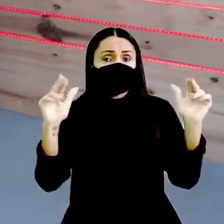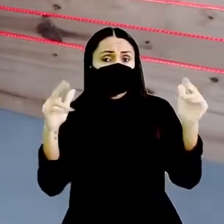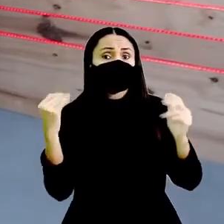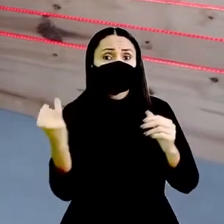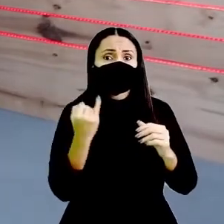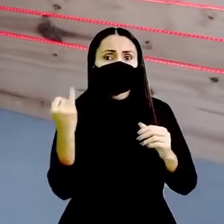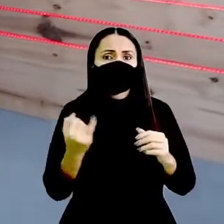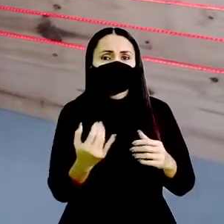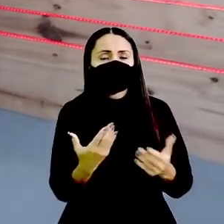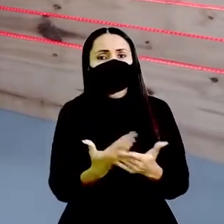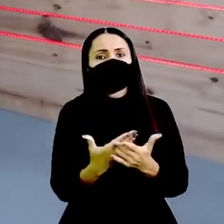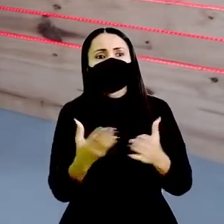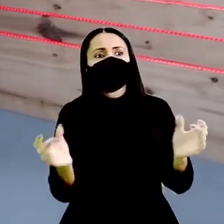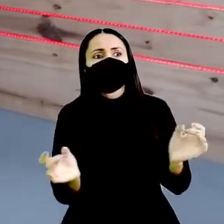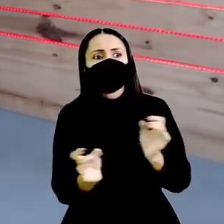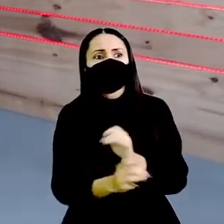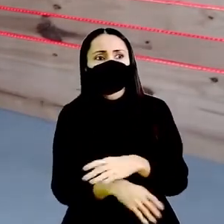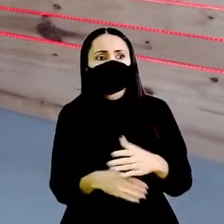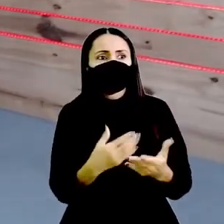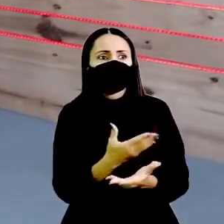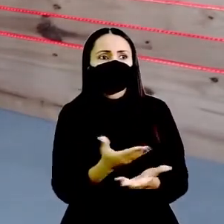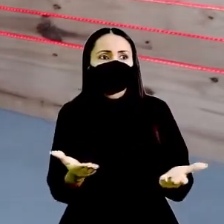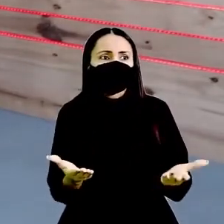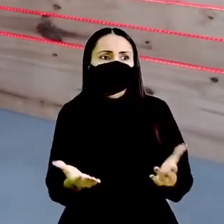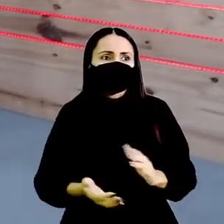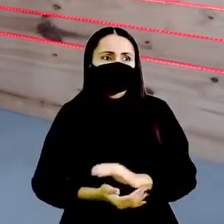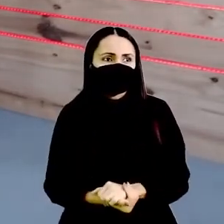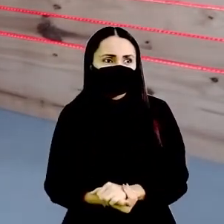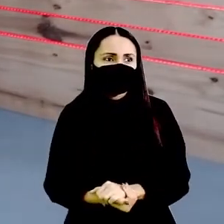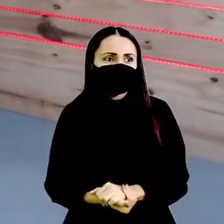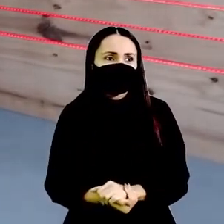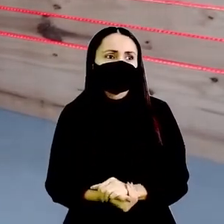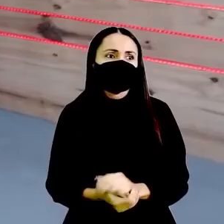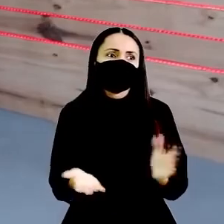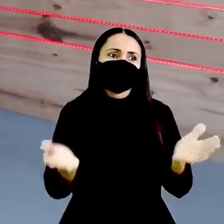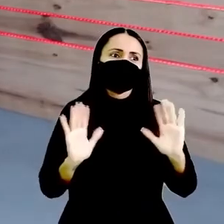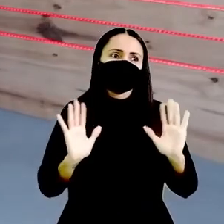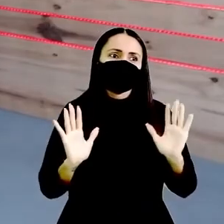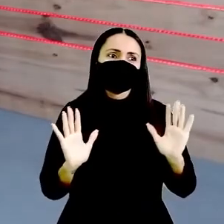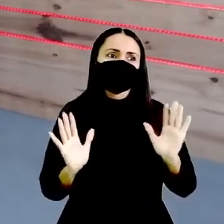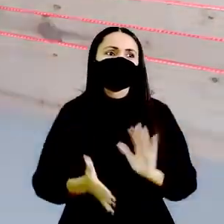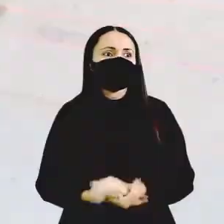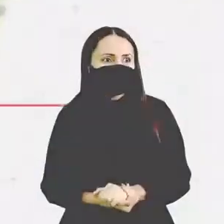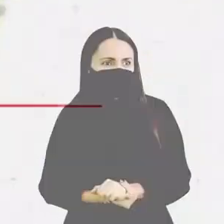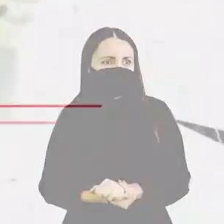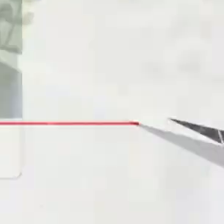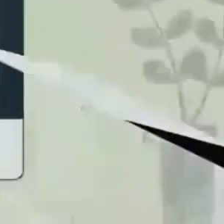Se eu pudesse, ficava aqui, ó. Exatamente. Vamos encerrar? Até mais. Tchau, tchau. Valeu.